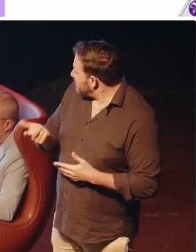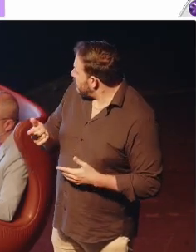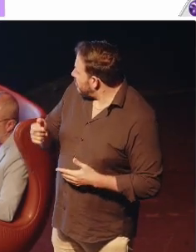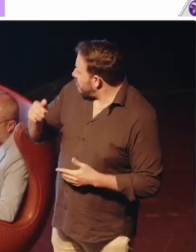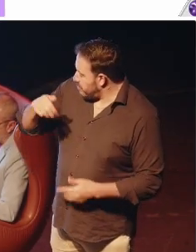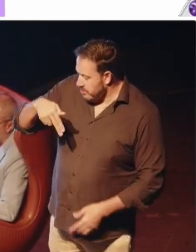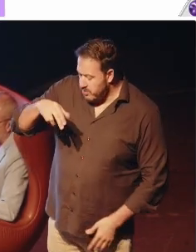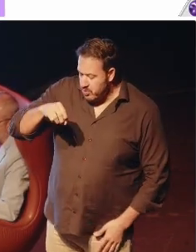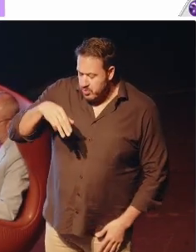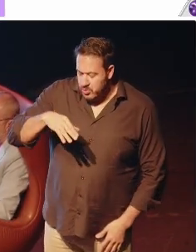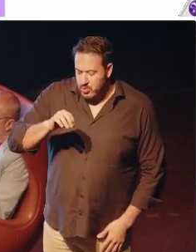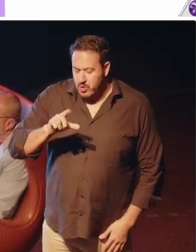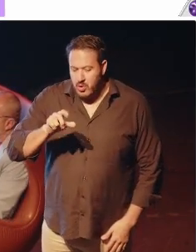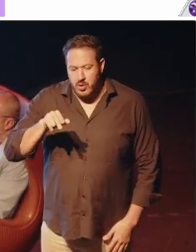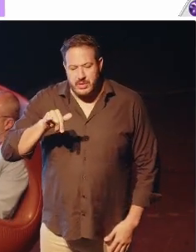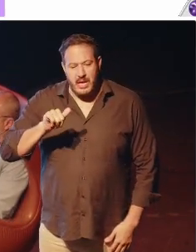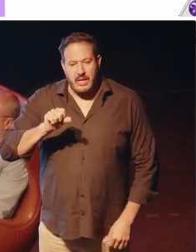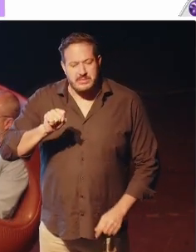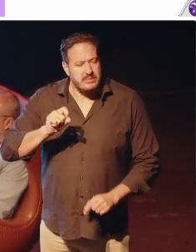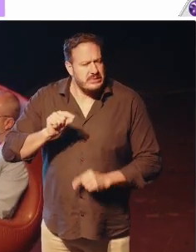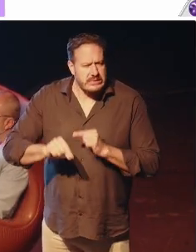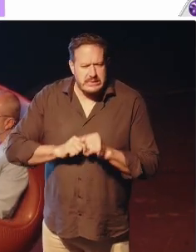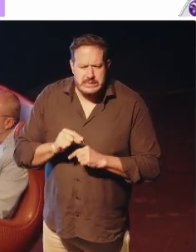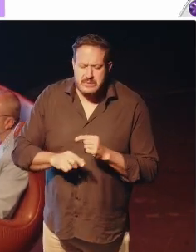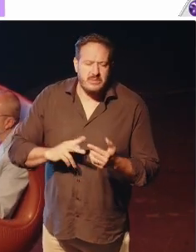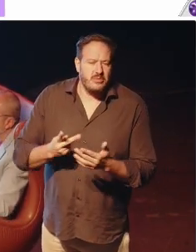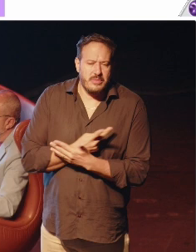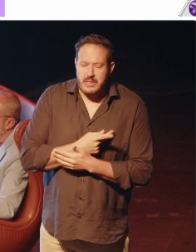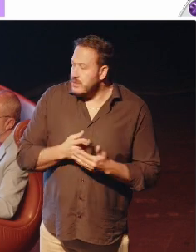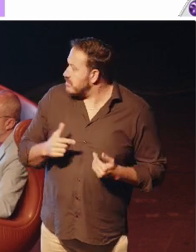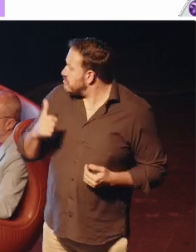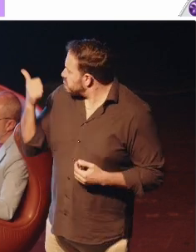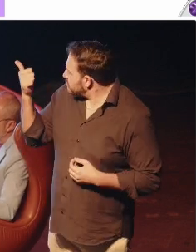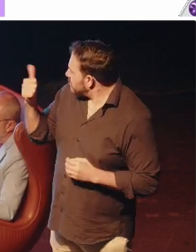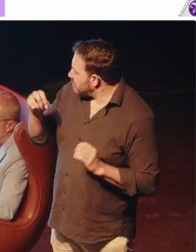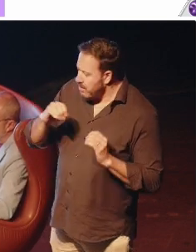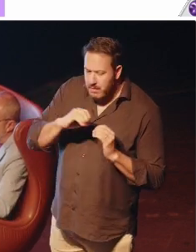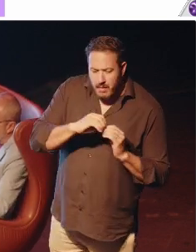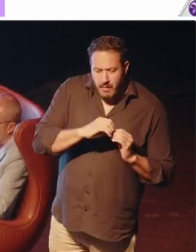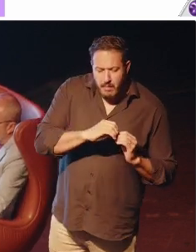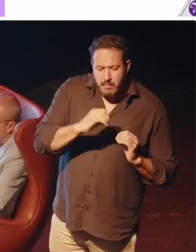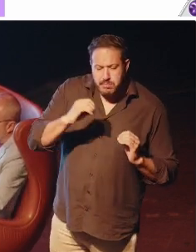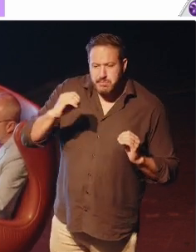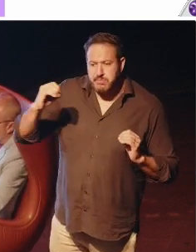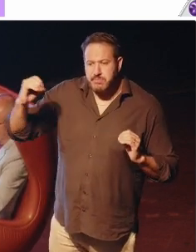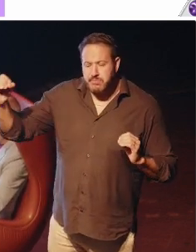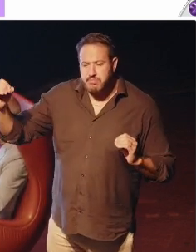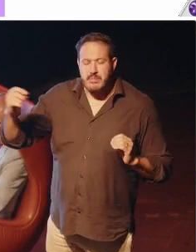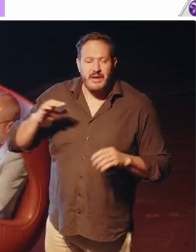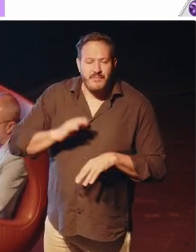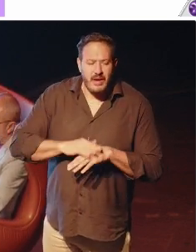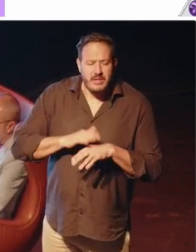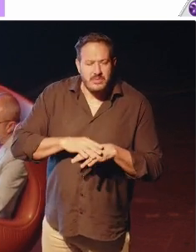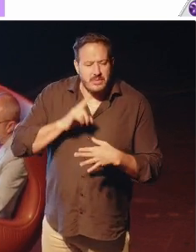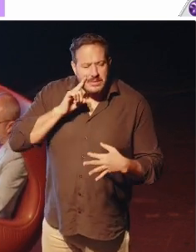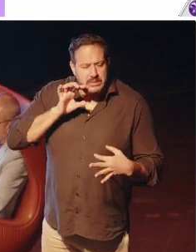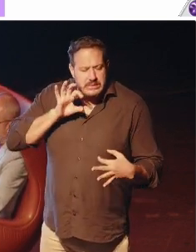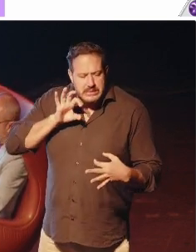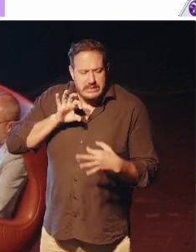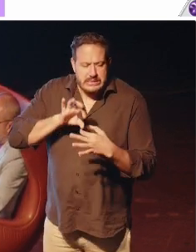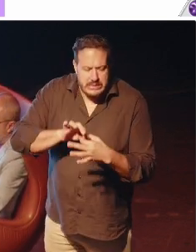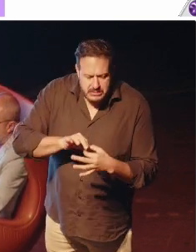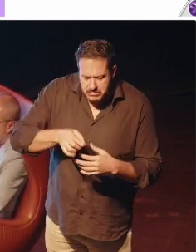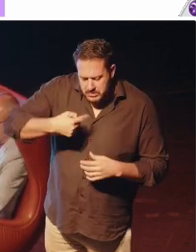contra a amiloide. O que essas substâncias fazem? Elas se ligam, lembram